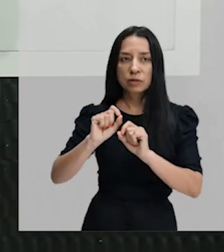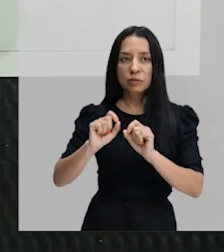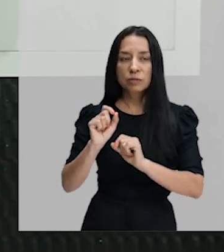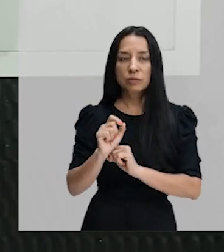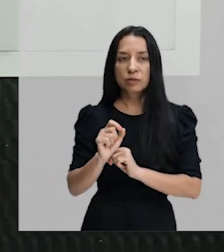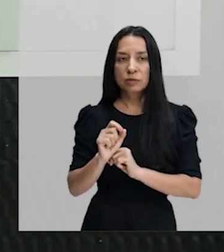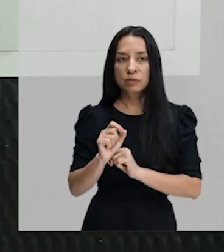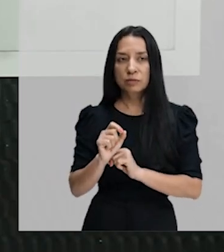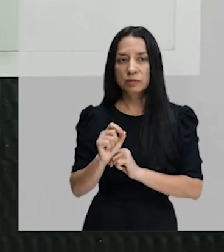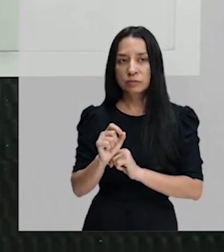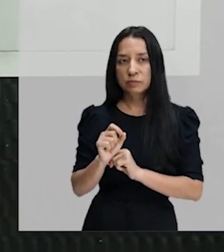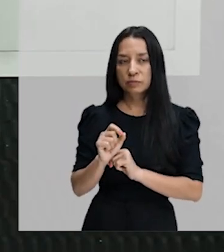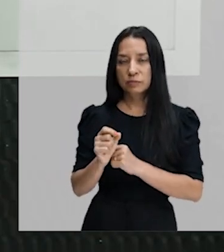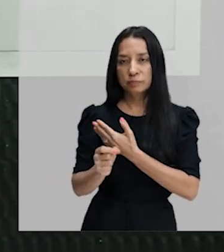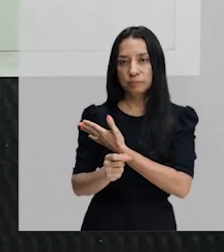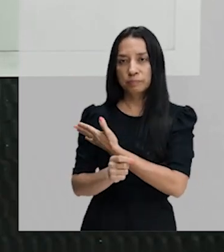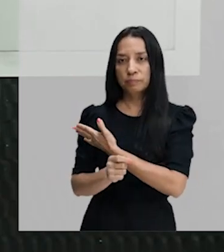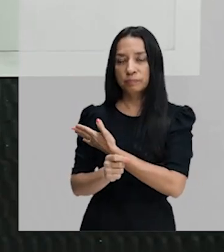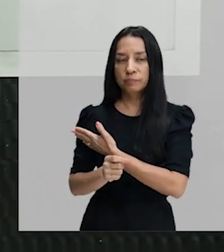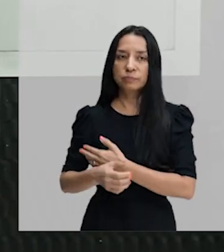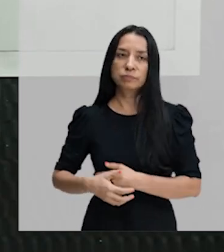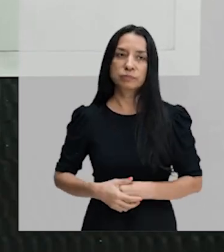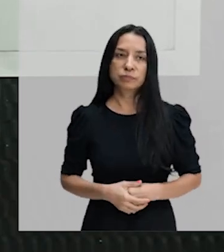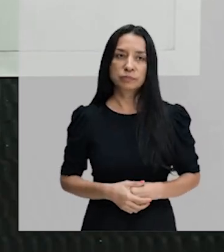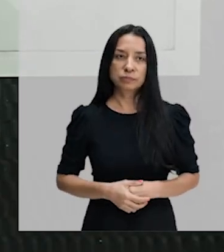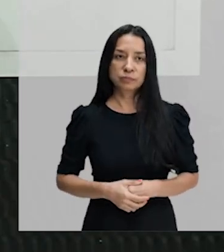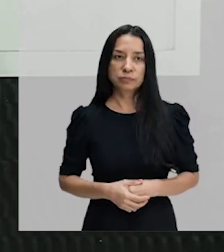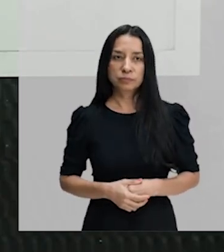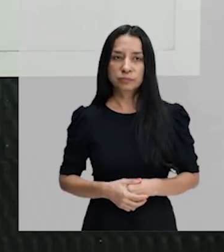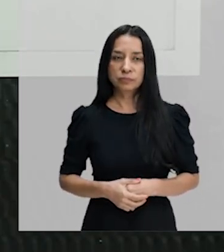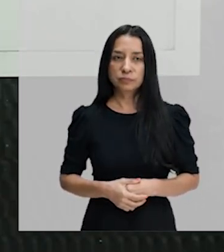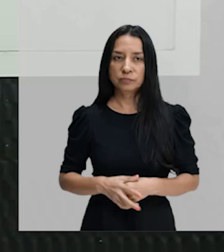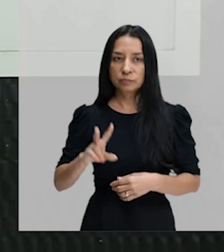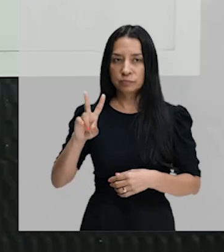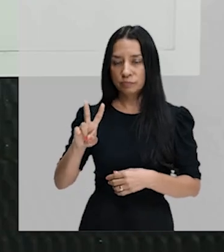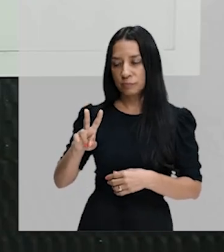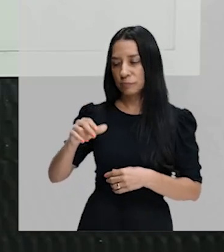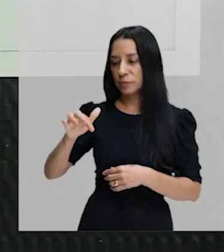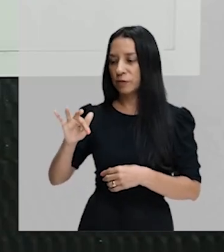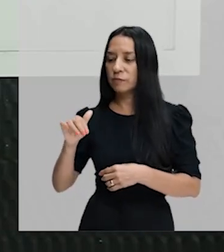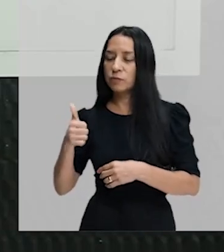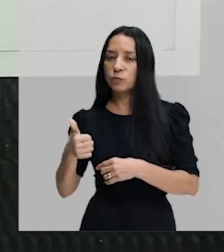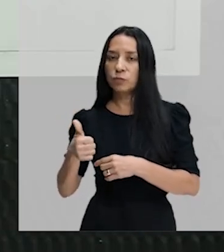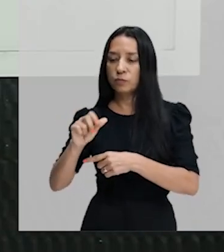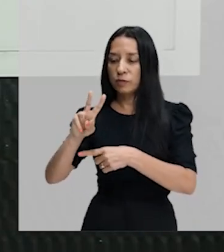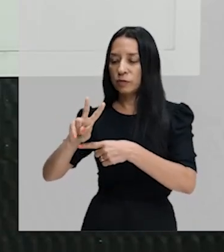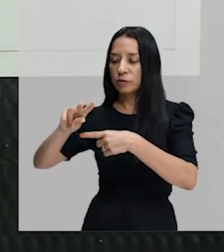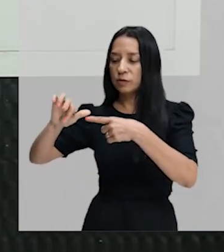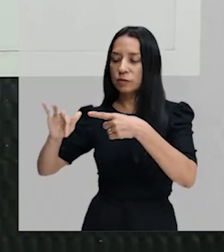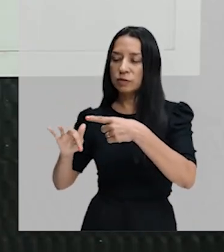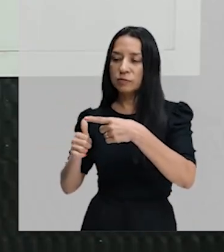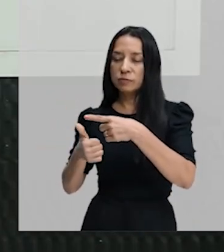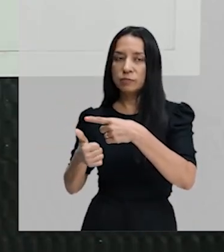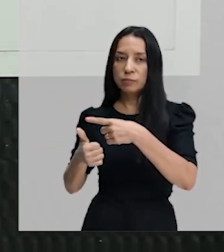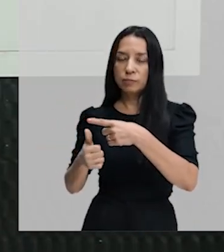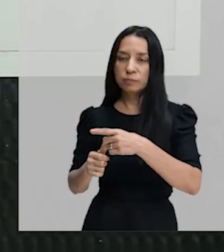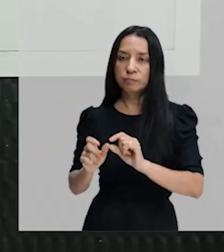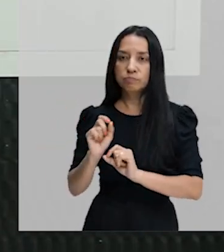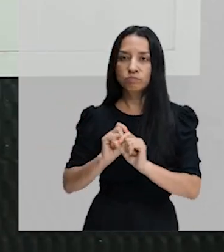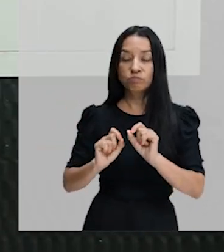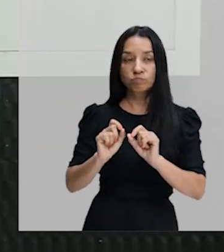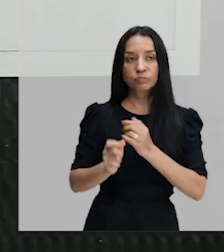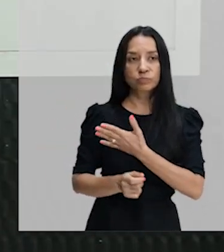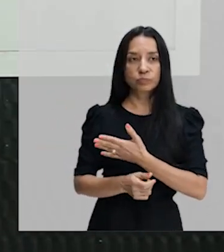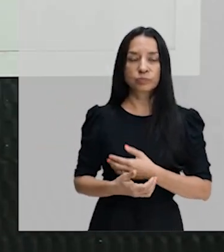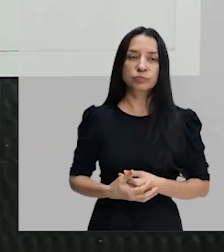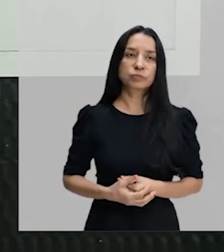e ele é velocidade sobre F1 pronto aqui fica logo de forma mais imediata ok